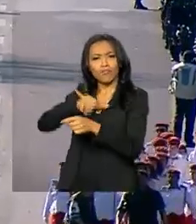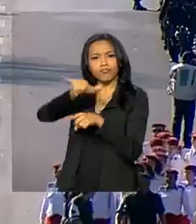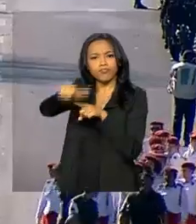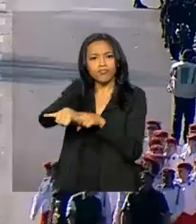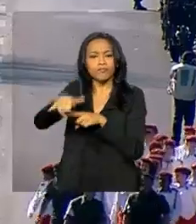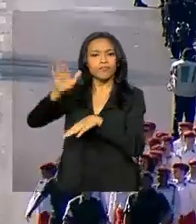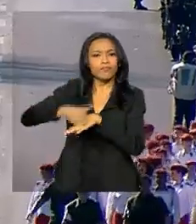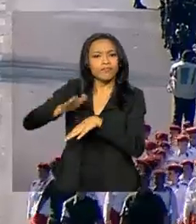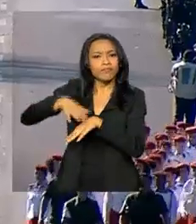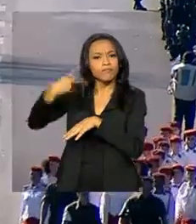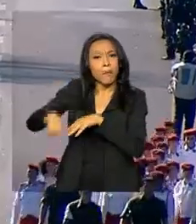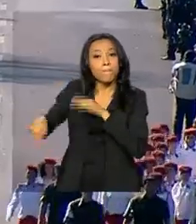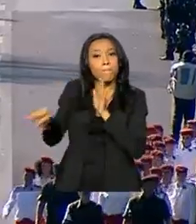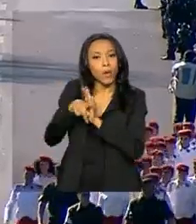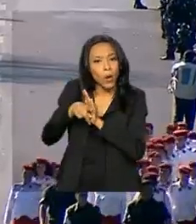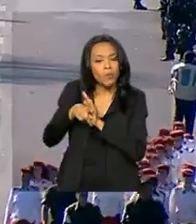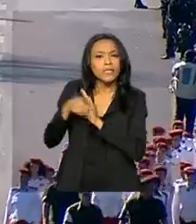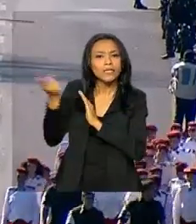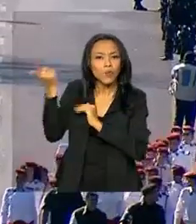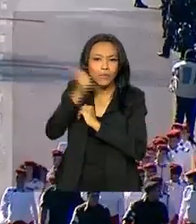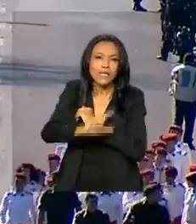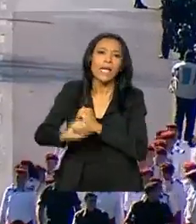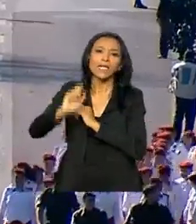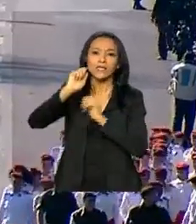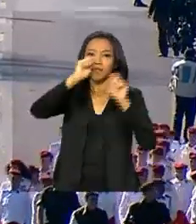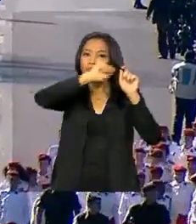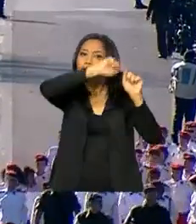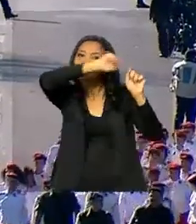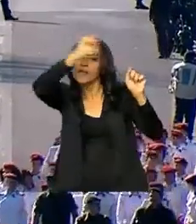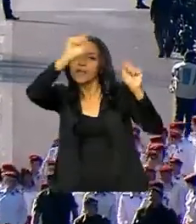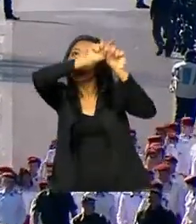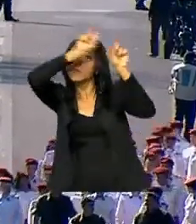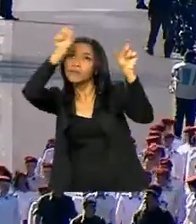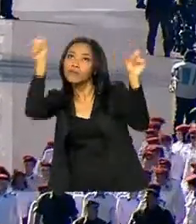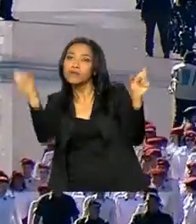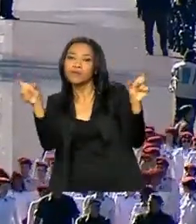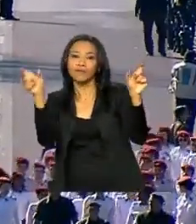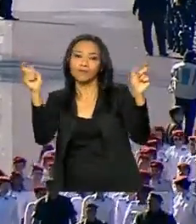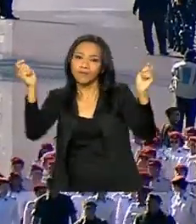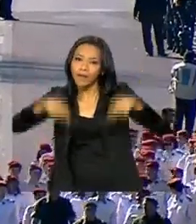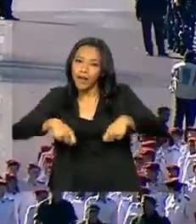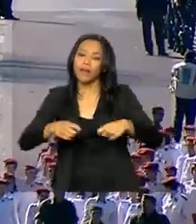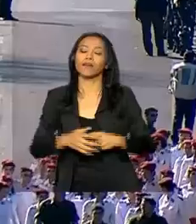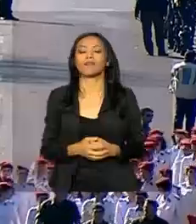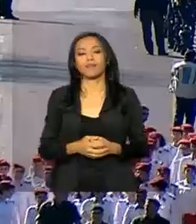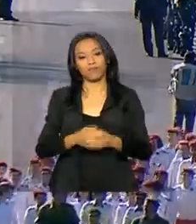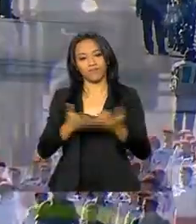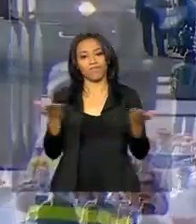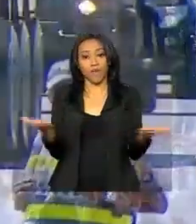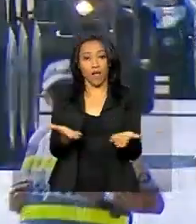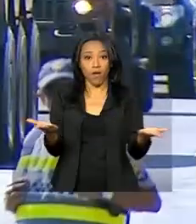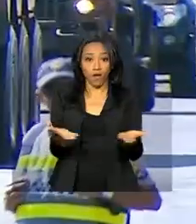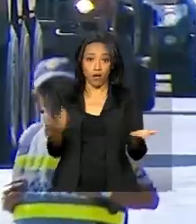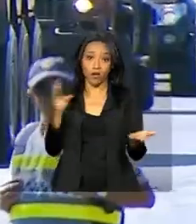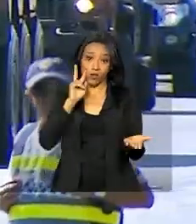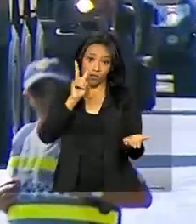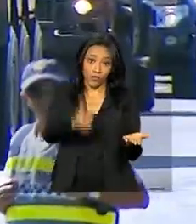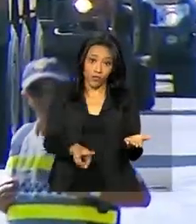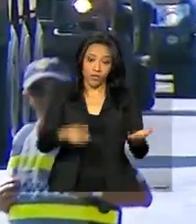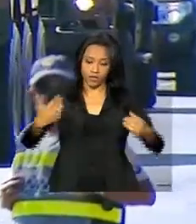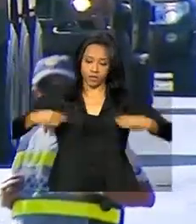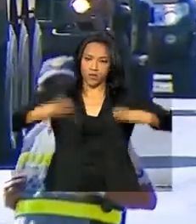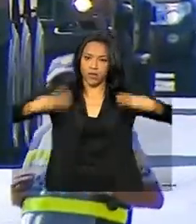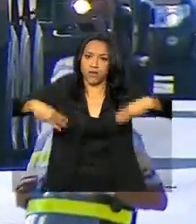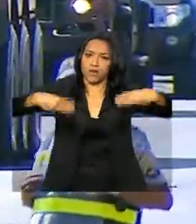da Escolha da Fumaça que permitem fazer essa escrita no céu. Tá certo. Estamos com imagens ao vivo da Esplanada dos